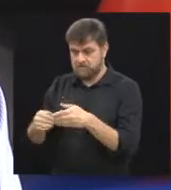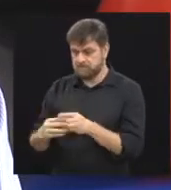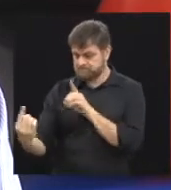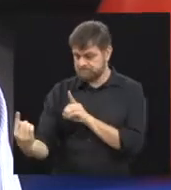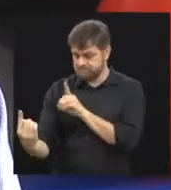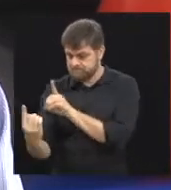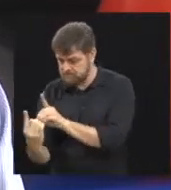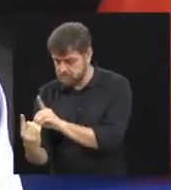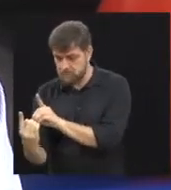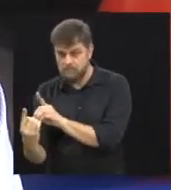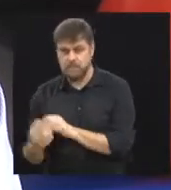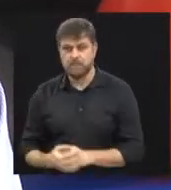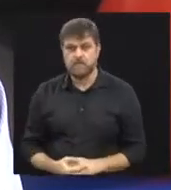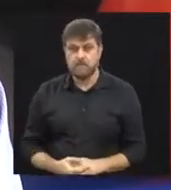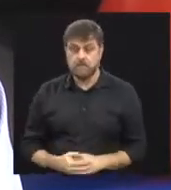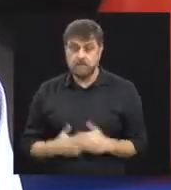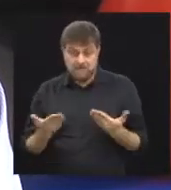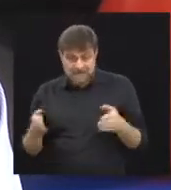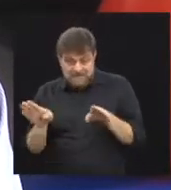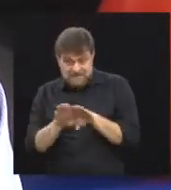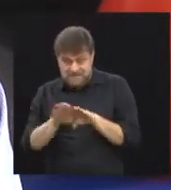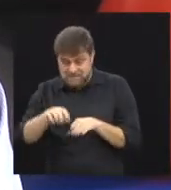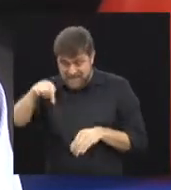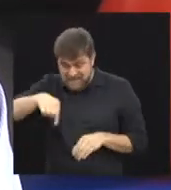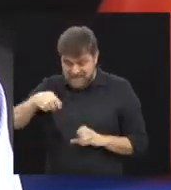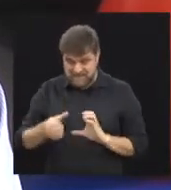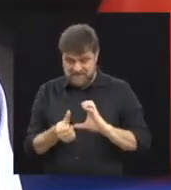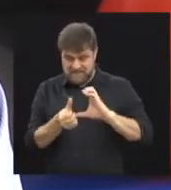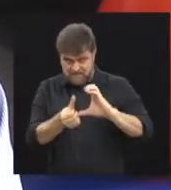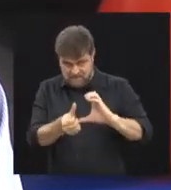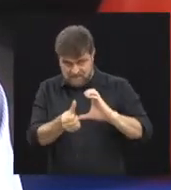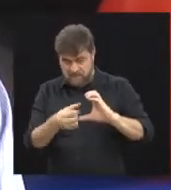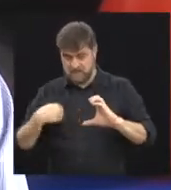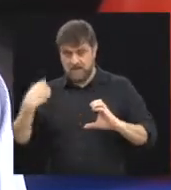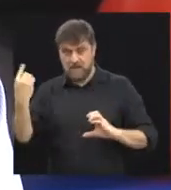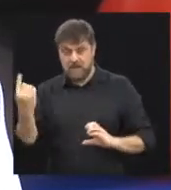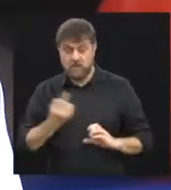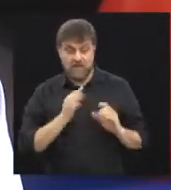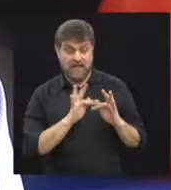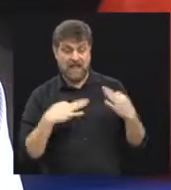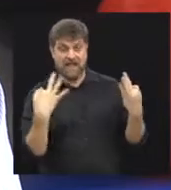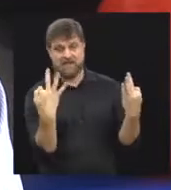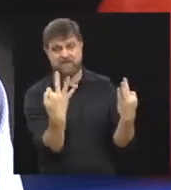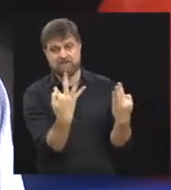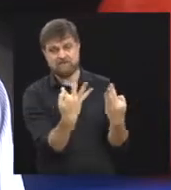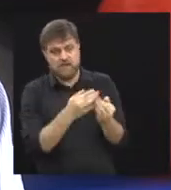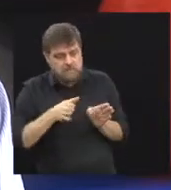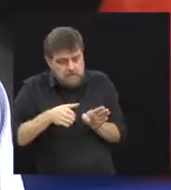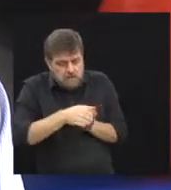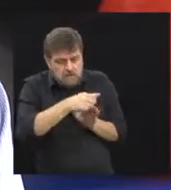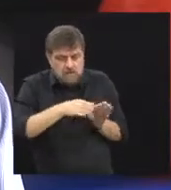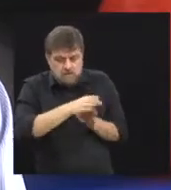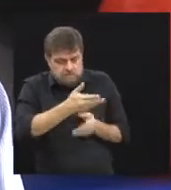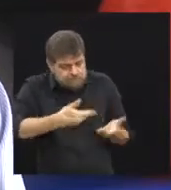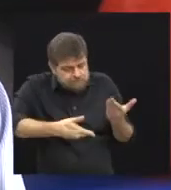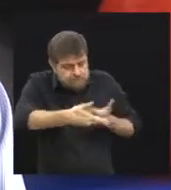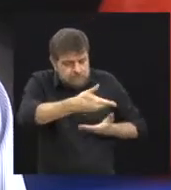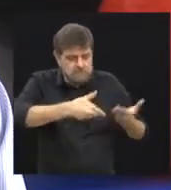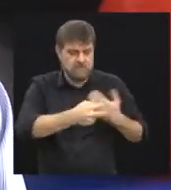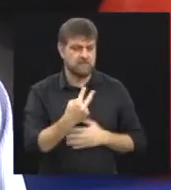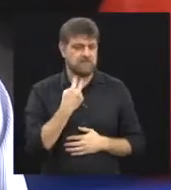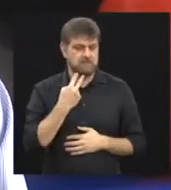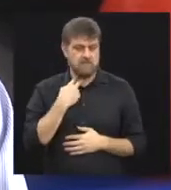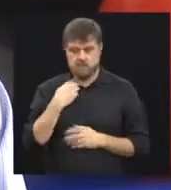né, como a Delta colocou. Mas aqui nós procuramos atender também as famílias, porque não adianta